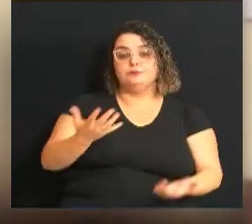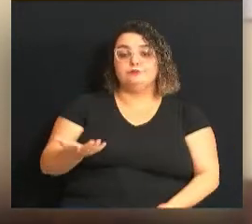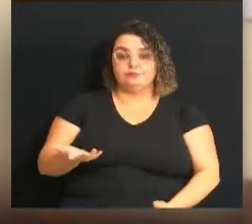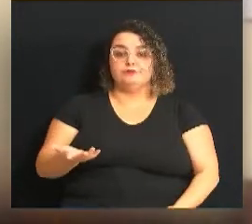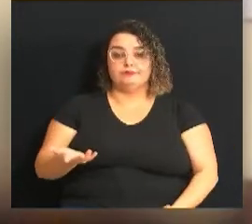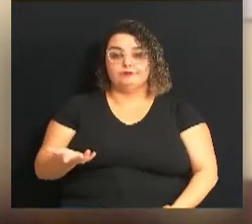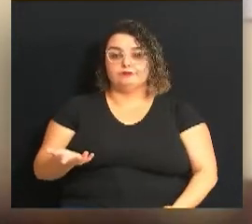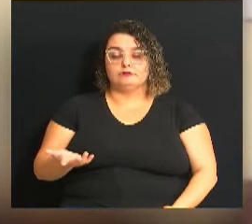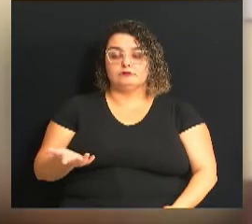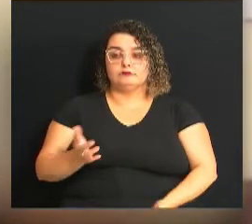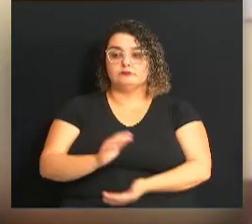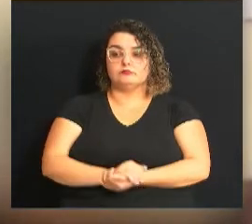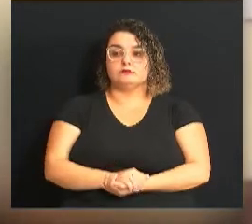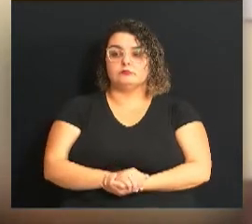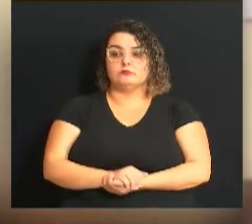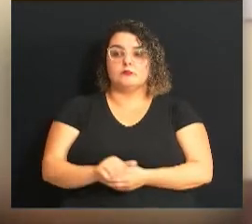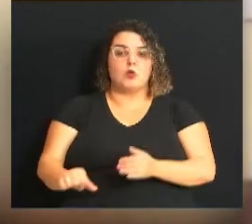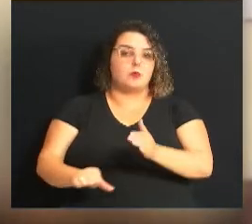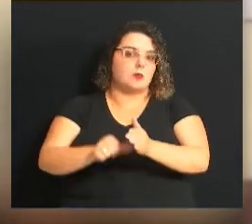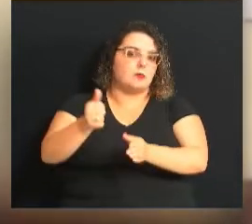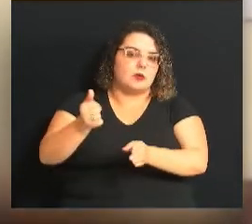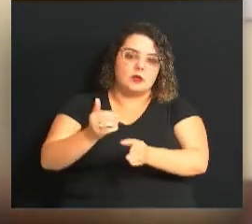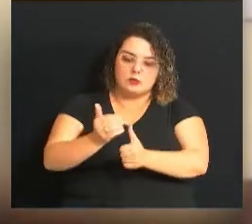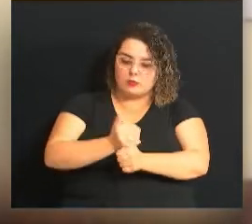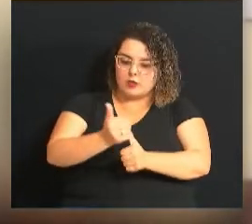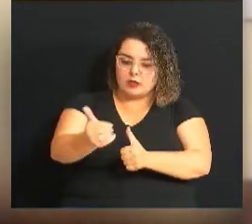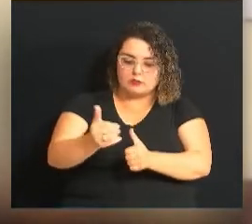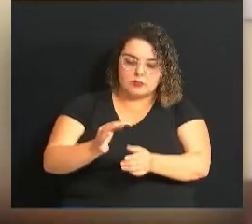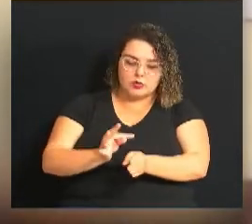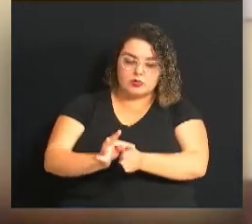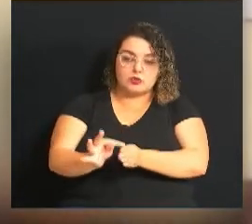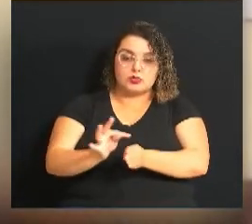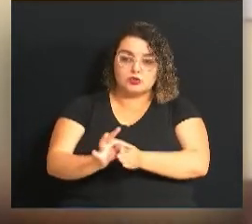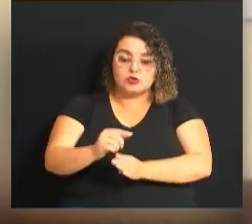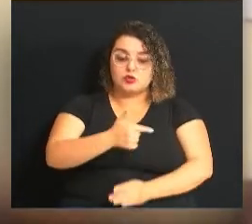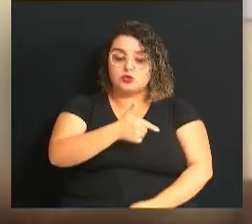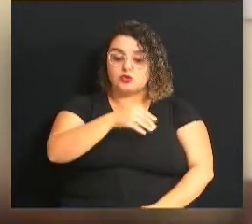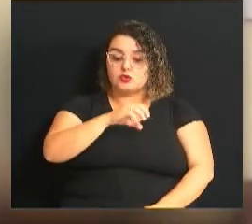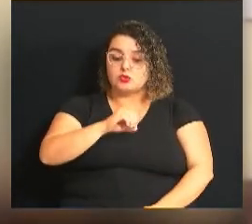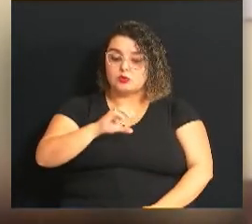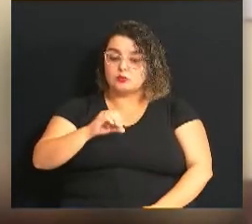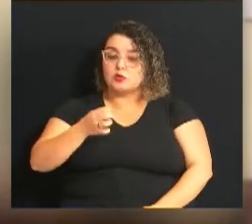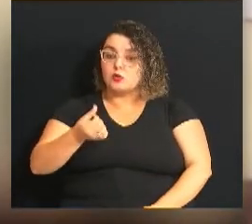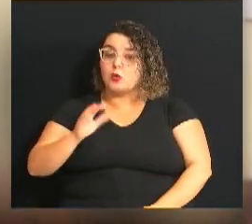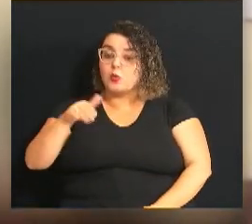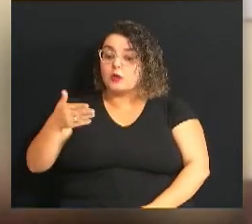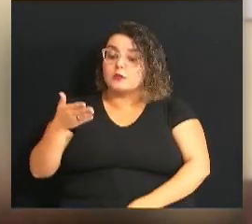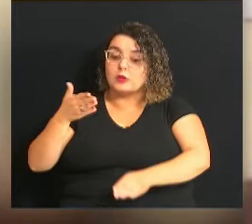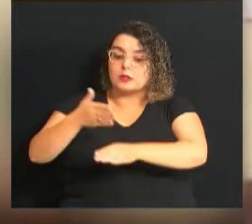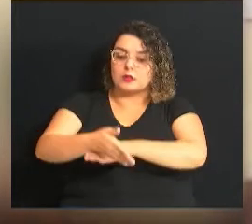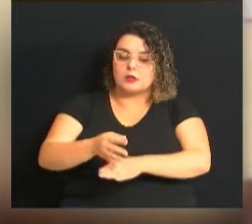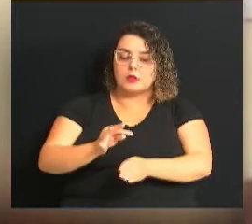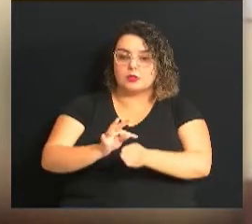Desde meu primeiro mandato no Conselho Tutelar, 2006, quando entrei no Conselho, eu atendi aquela região